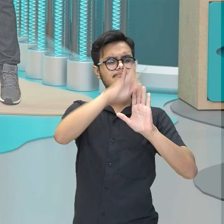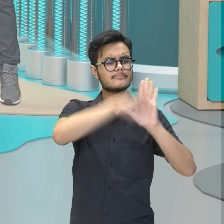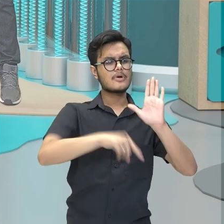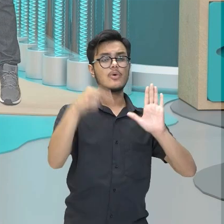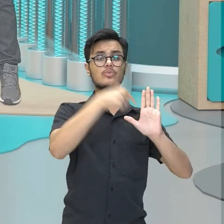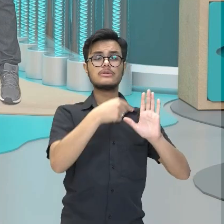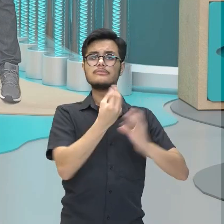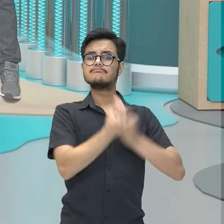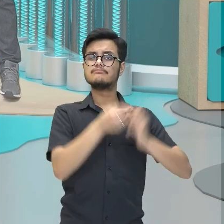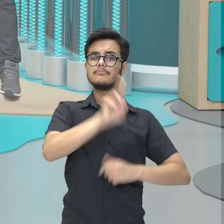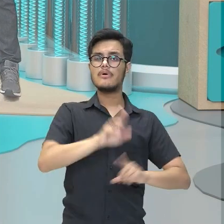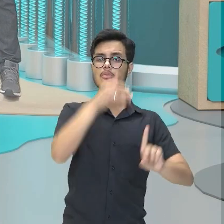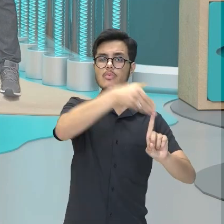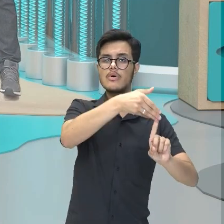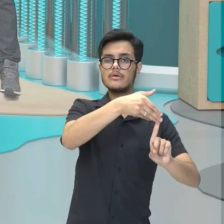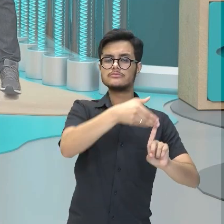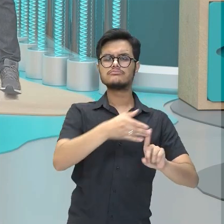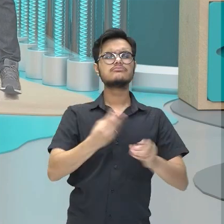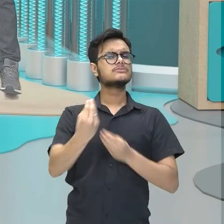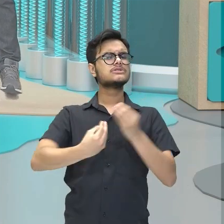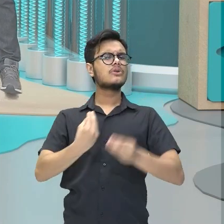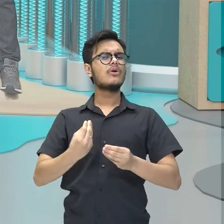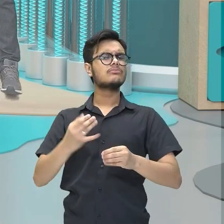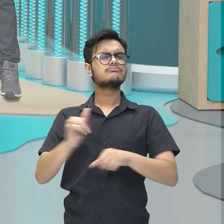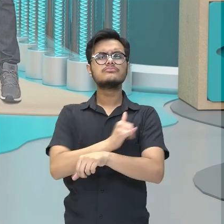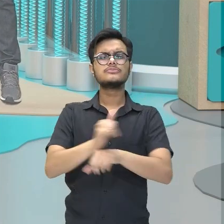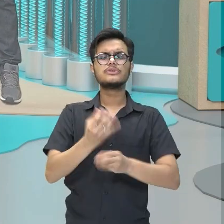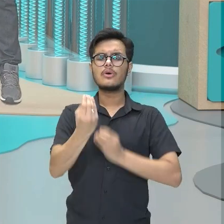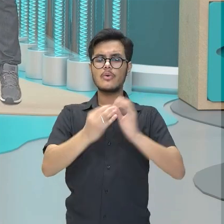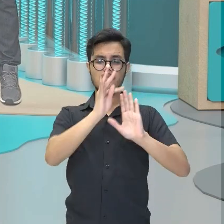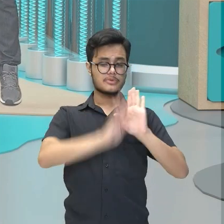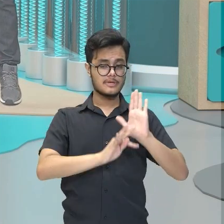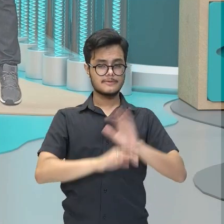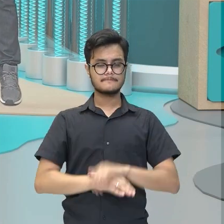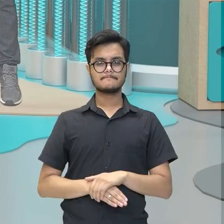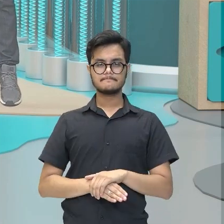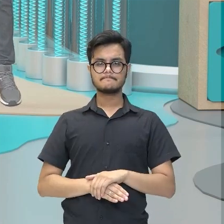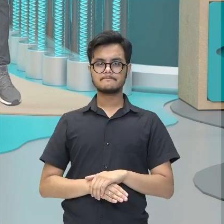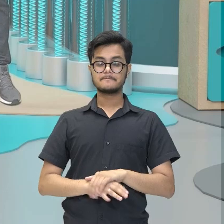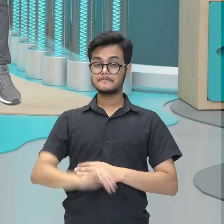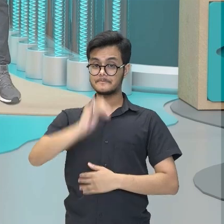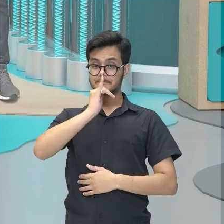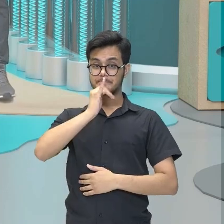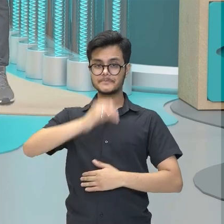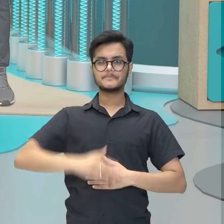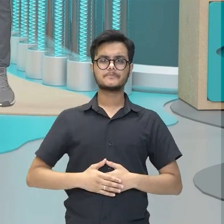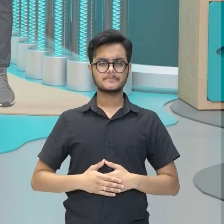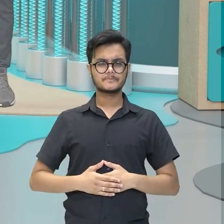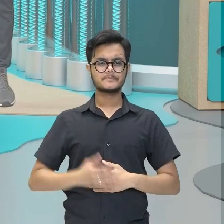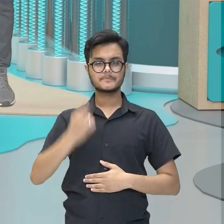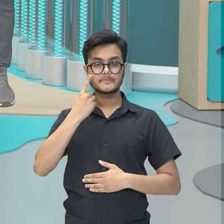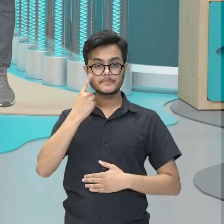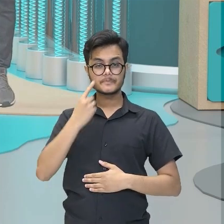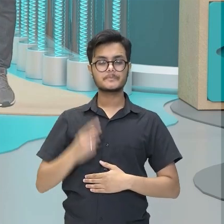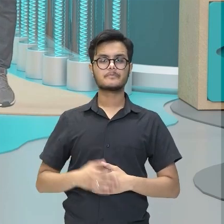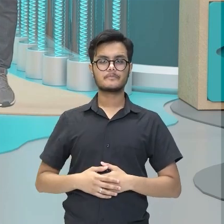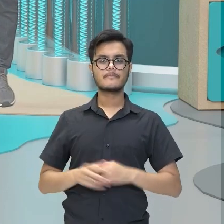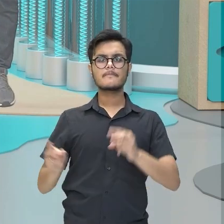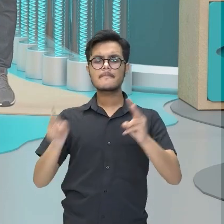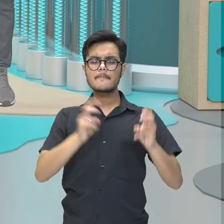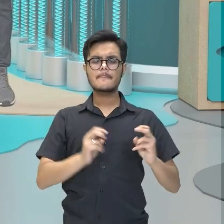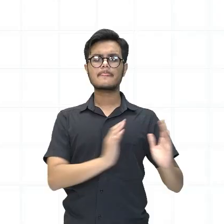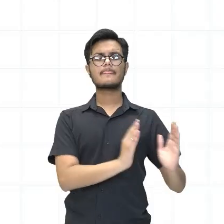a autora aqui, a Jaqueline, produziu esse texto? Então, ela seguiu alguns passos. Vamos observar o nosso roteiro, o roteiro que